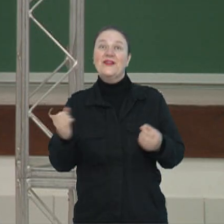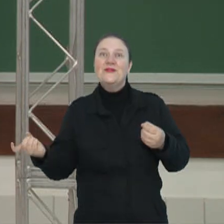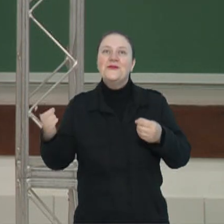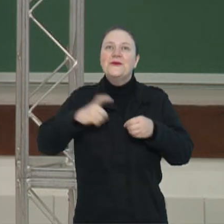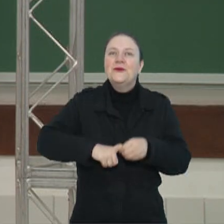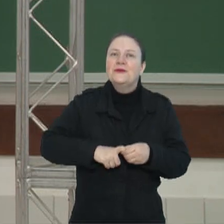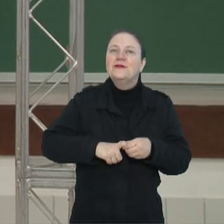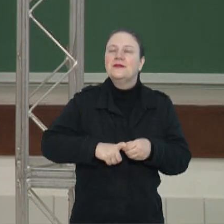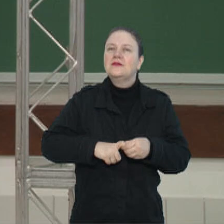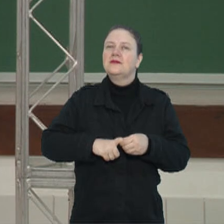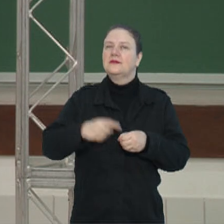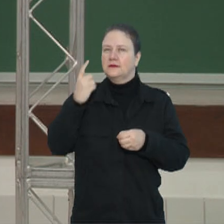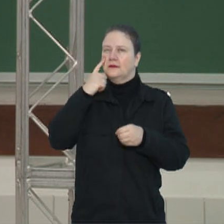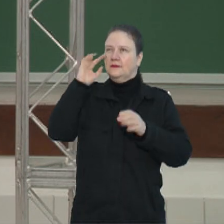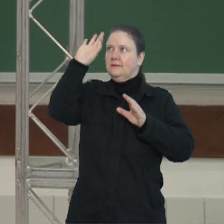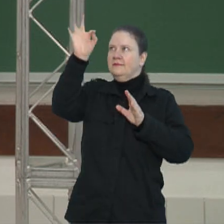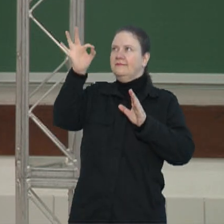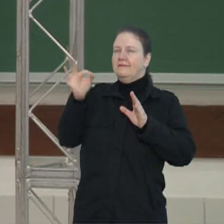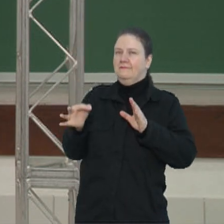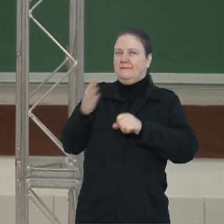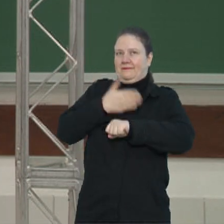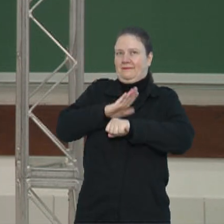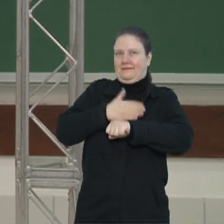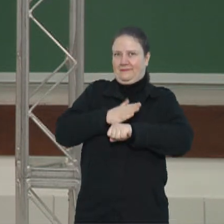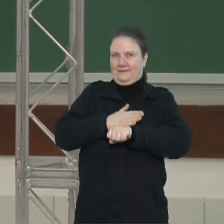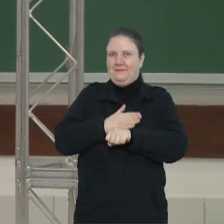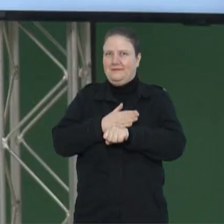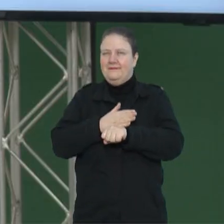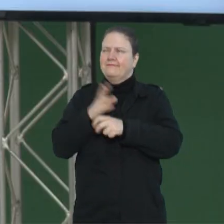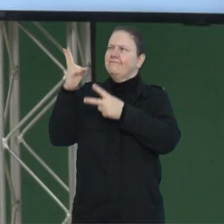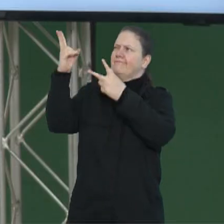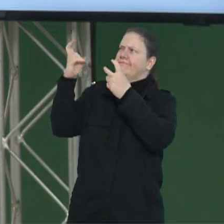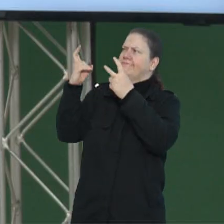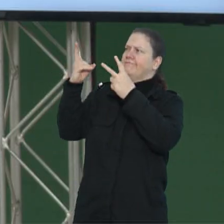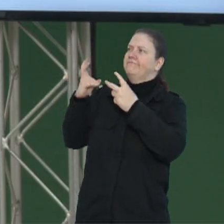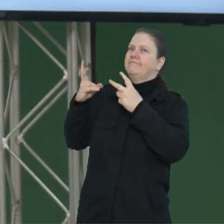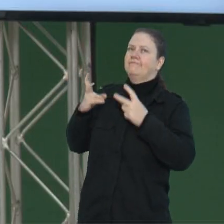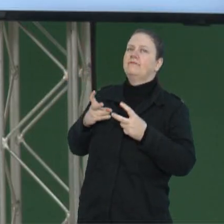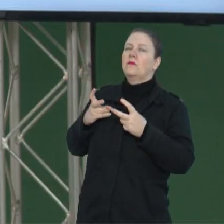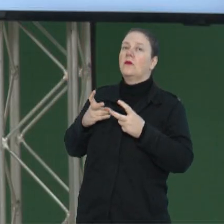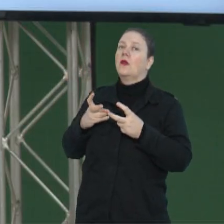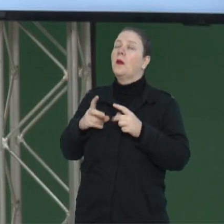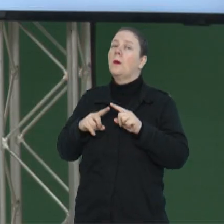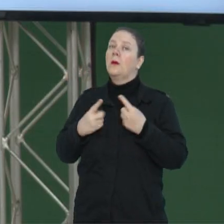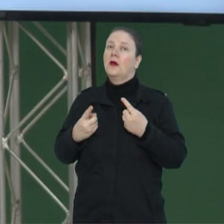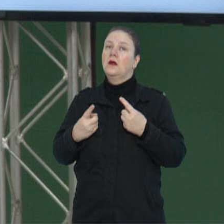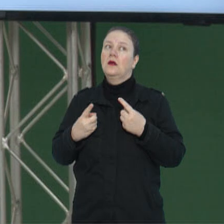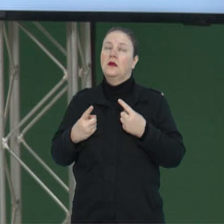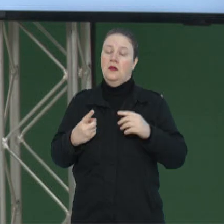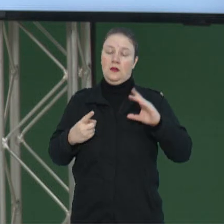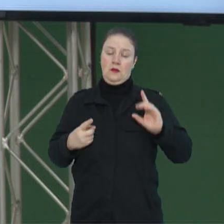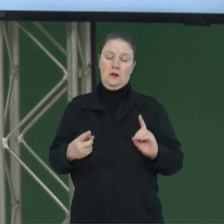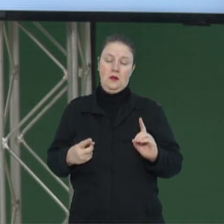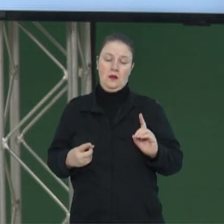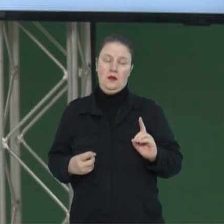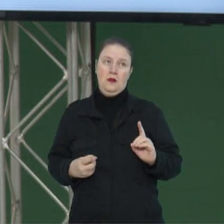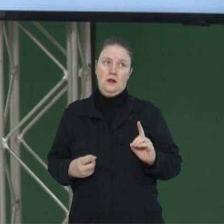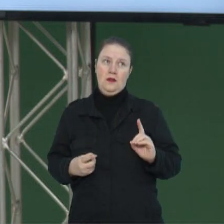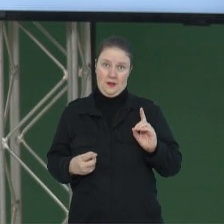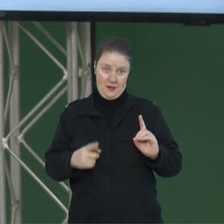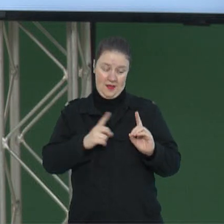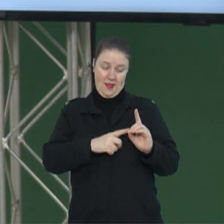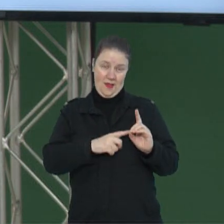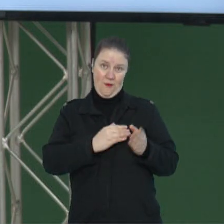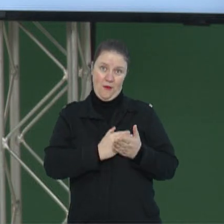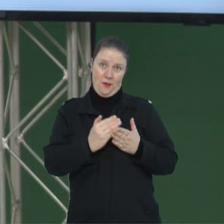Voltando então, pessoal, vamos corrigir o nosso exercício aqui? Vamos analisar as afirmativas, só que de baixo para cima, beleza? Começando na letra